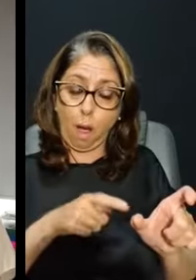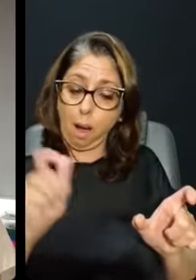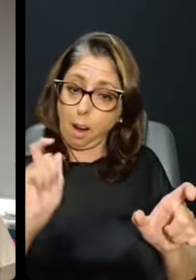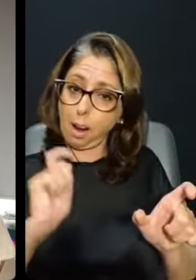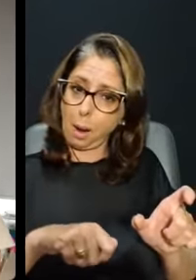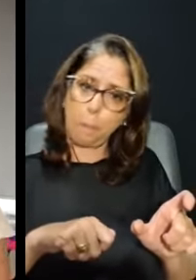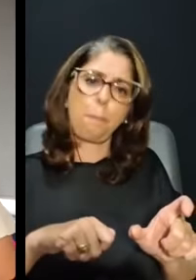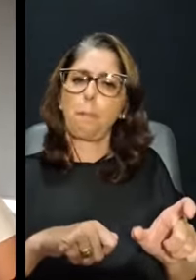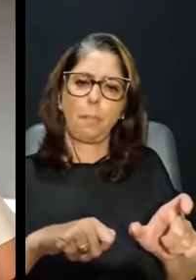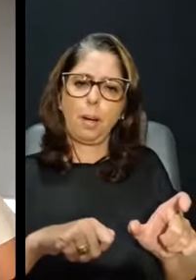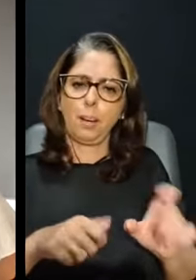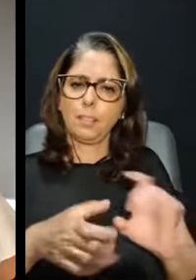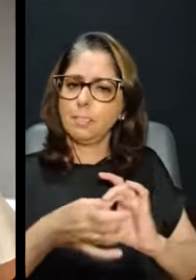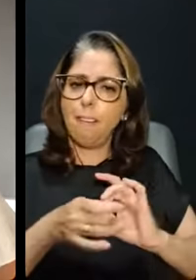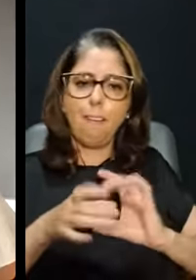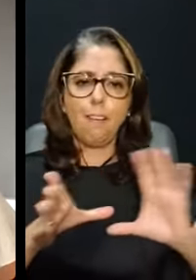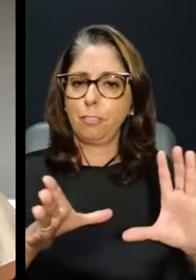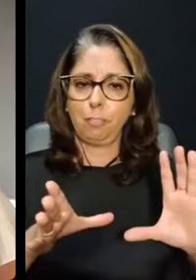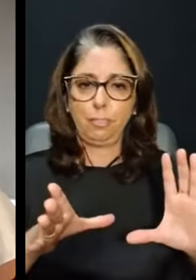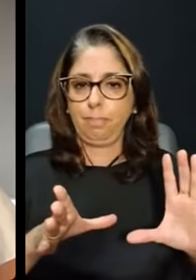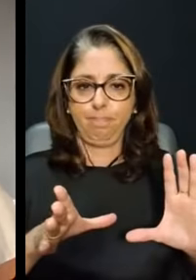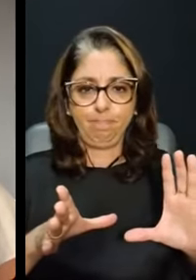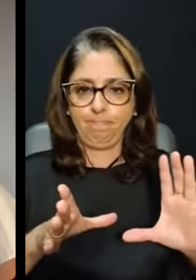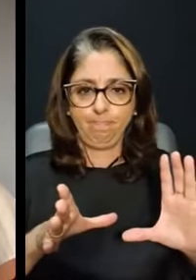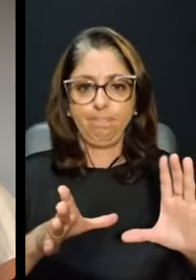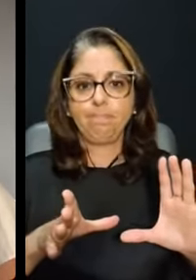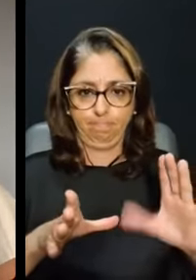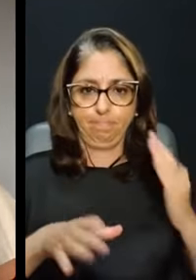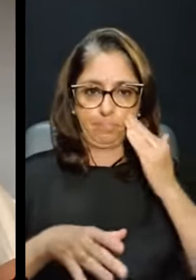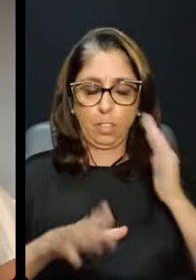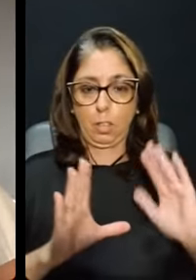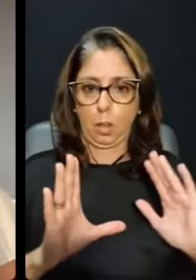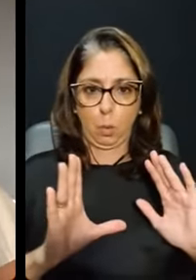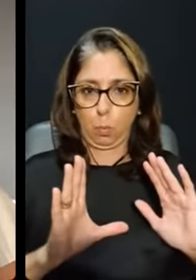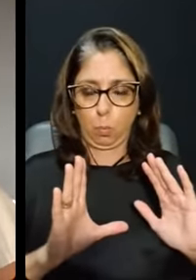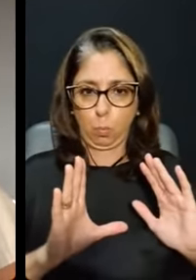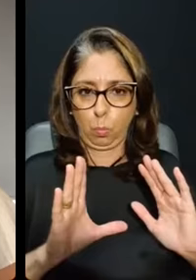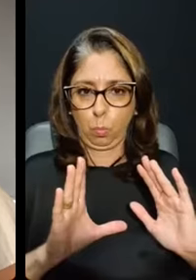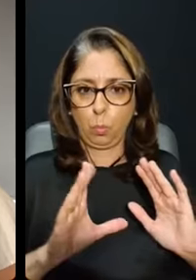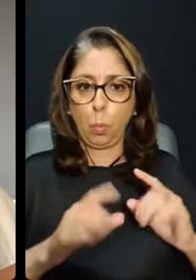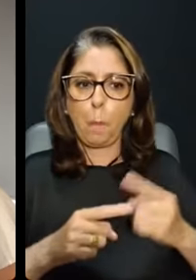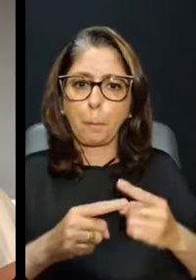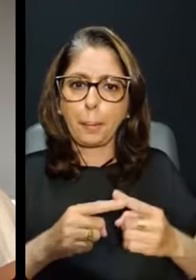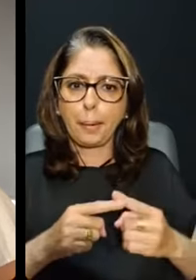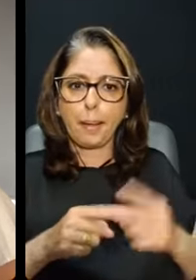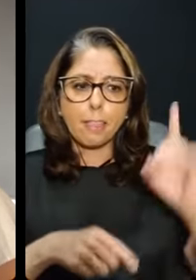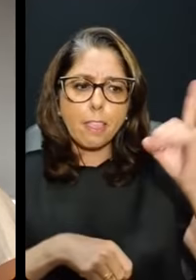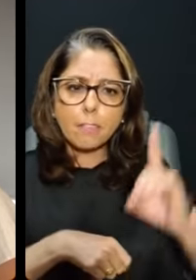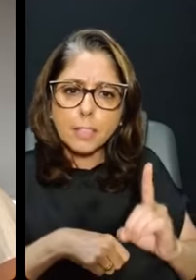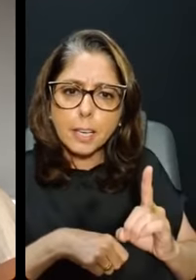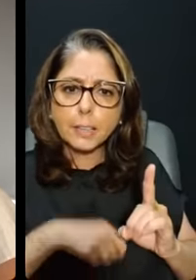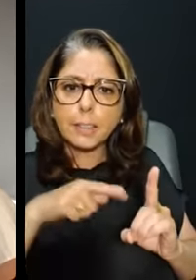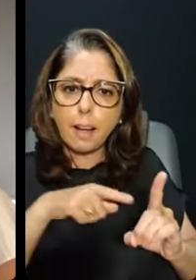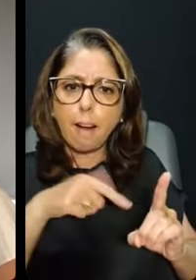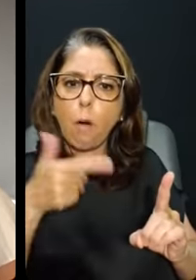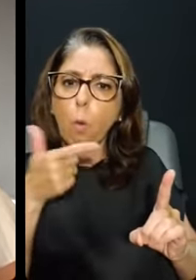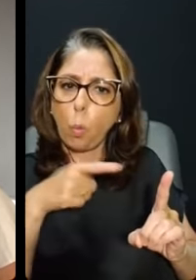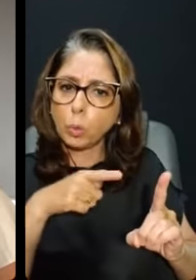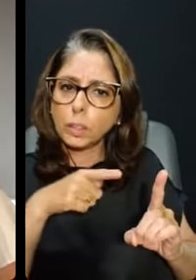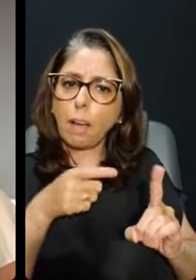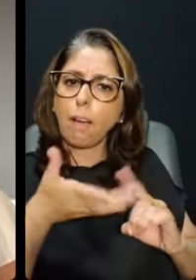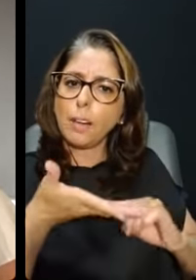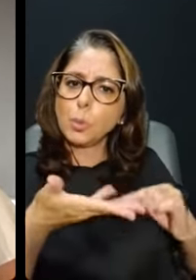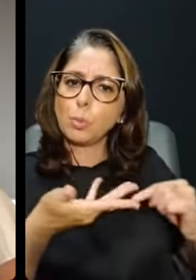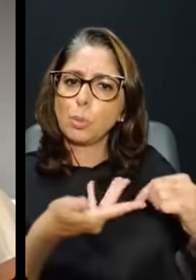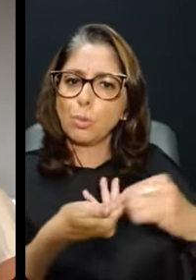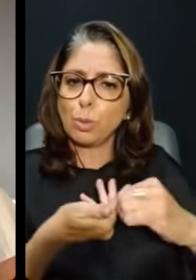pessoa com deficiência como uma pessoa como outra qualquer. E a questão do acesso ao conteúdo seria qualquer conteúdo.